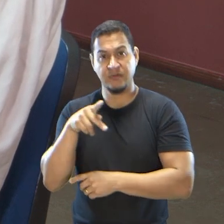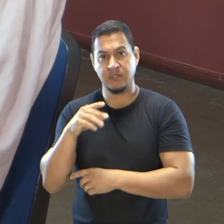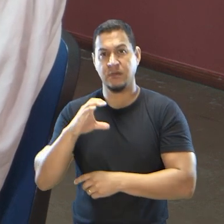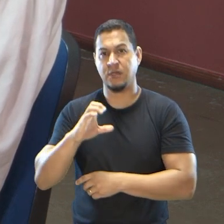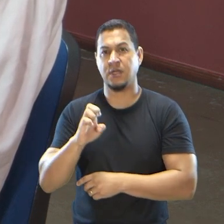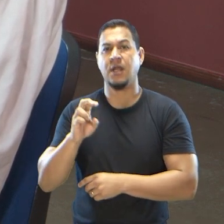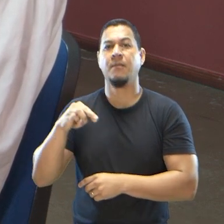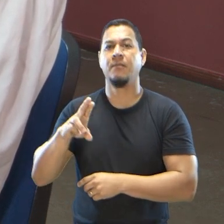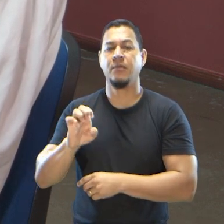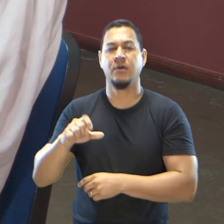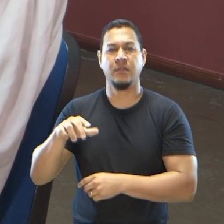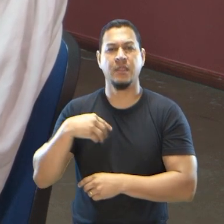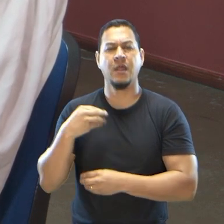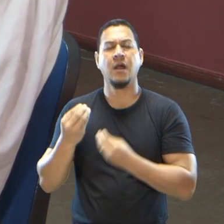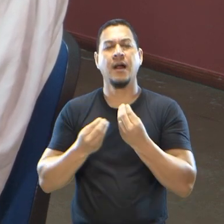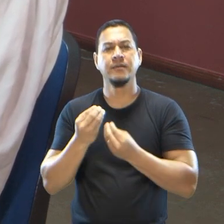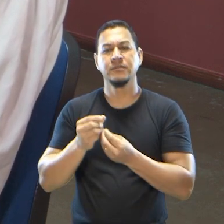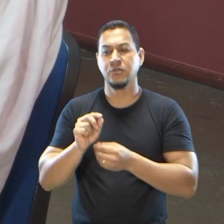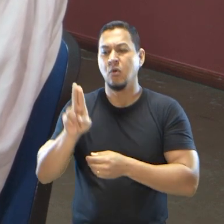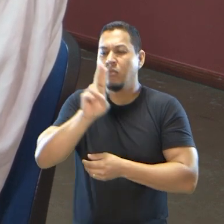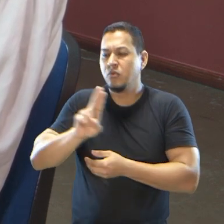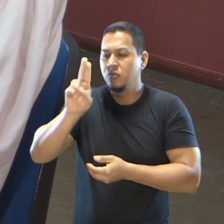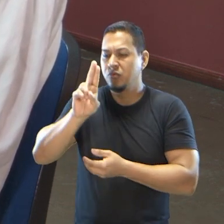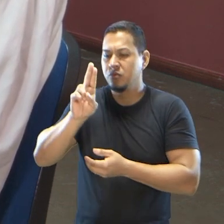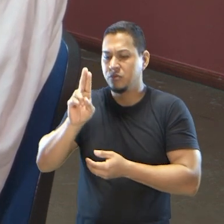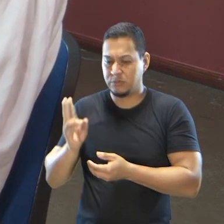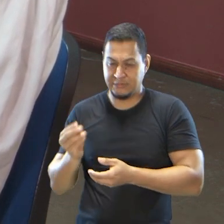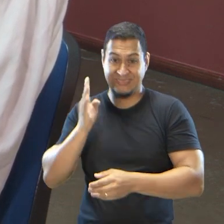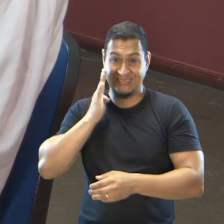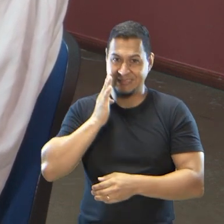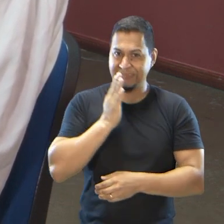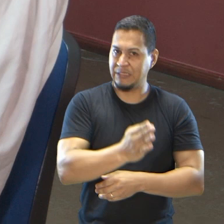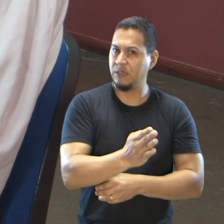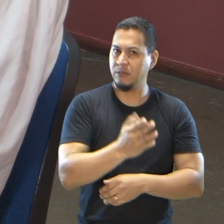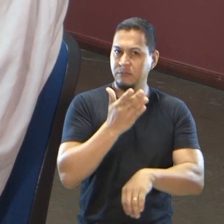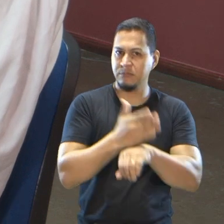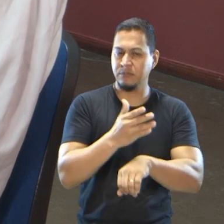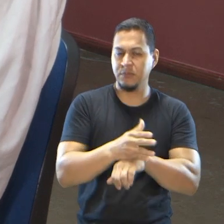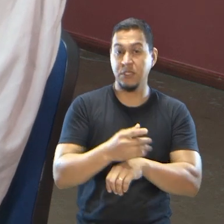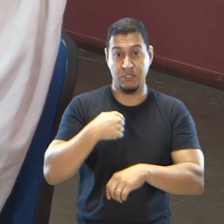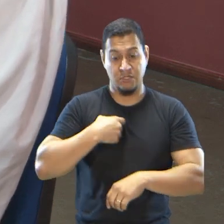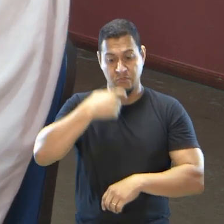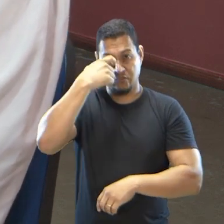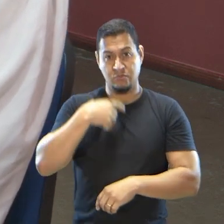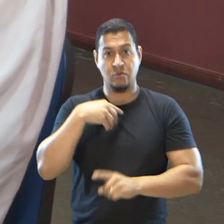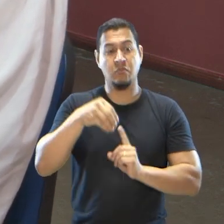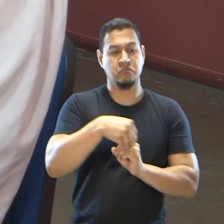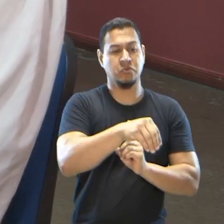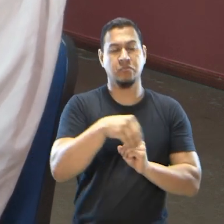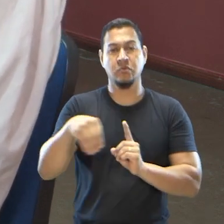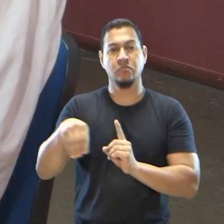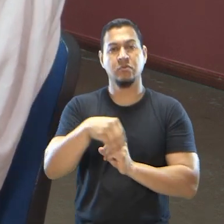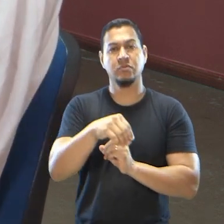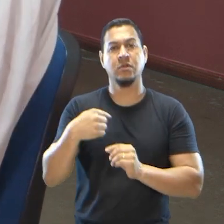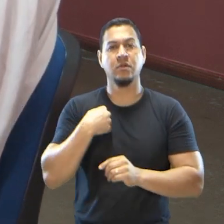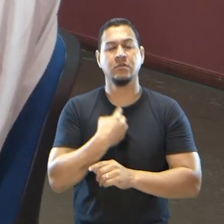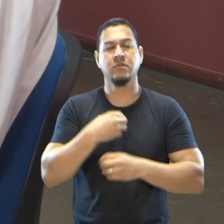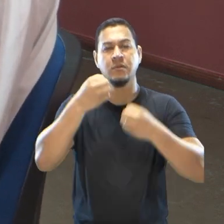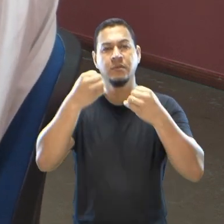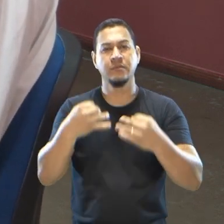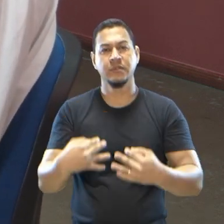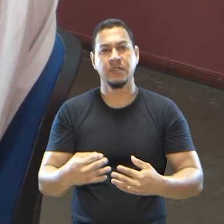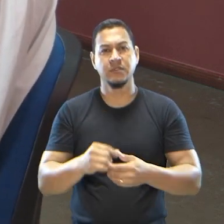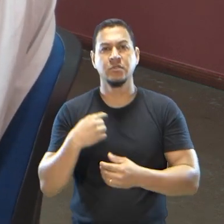professor Carbonell vai falar sobre a aplicação disso na prática. E também, eu que sou a moderadora, eu vou falar da